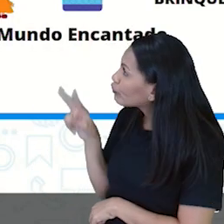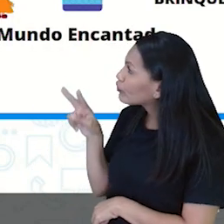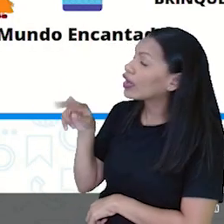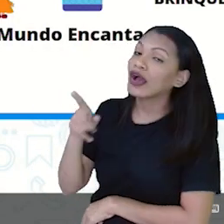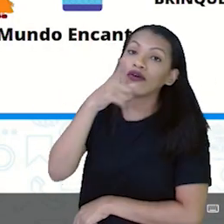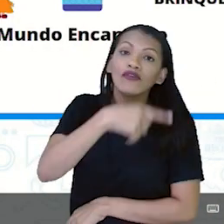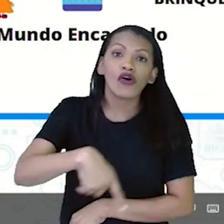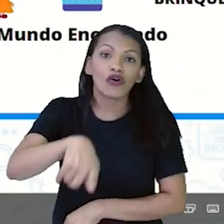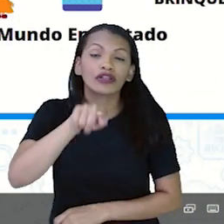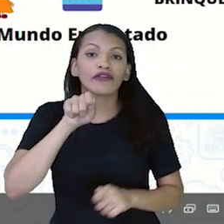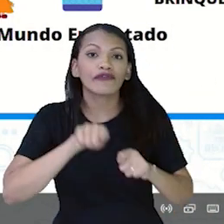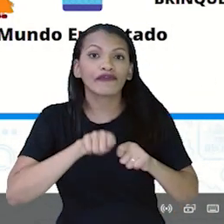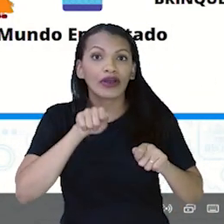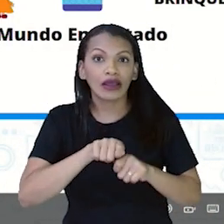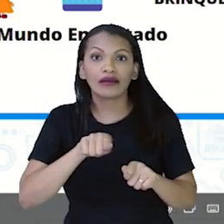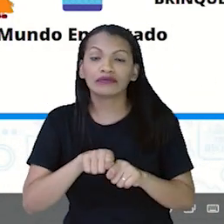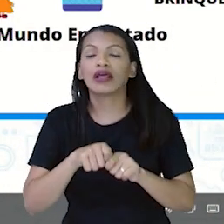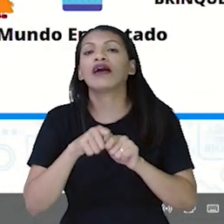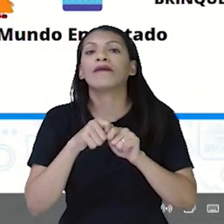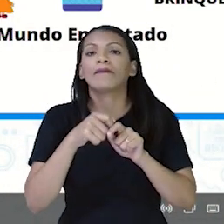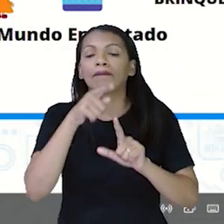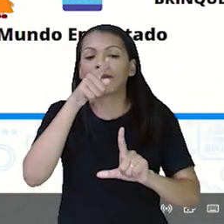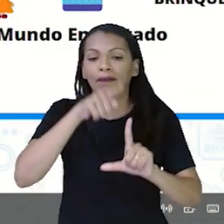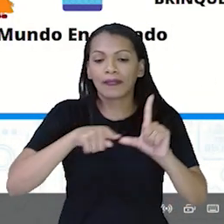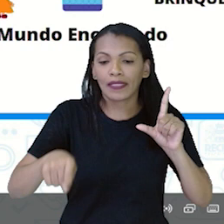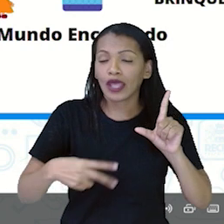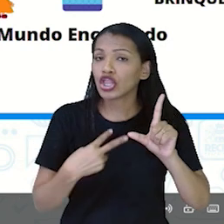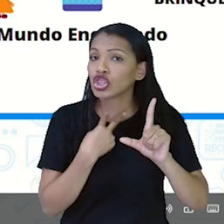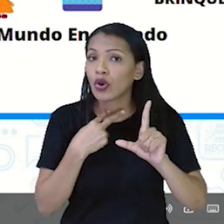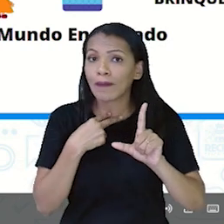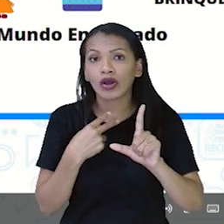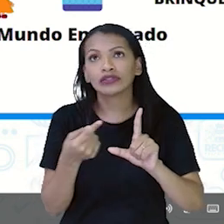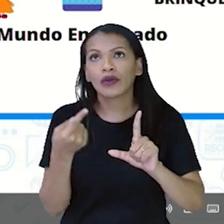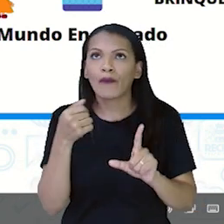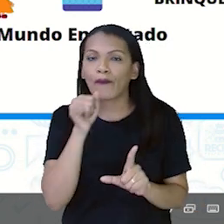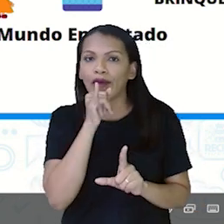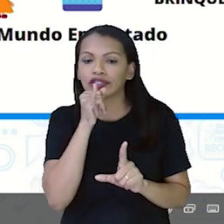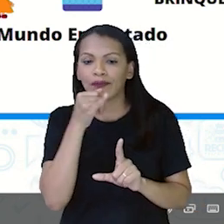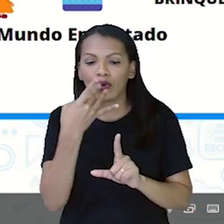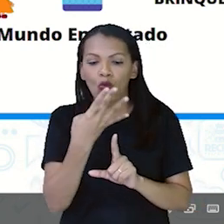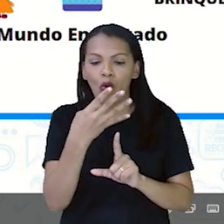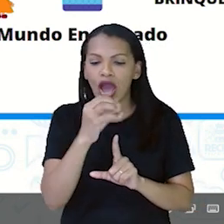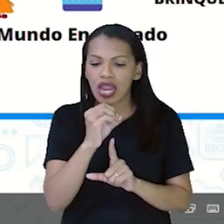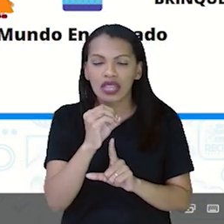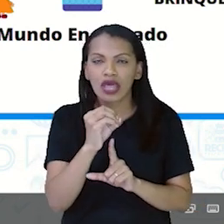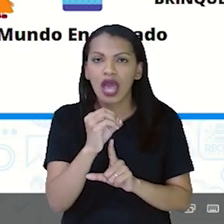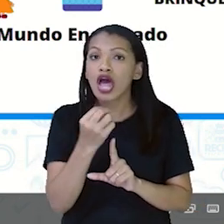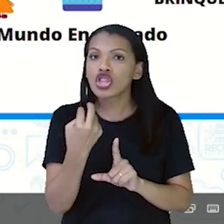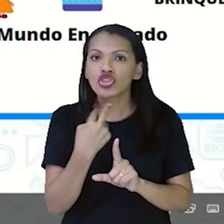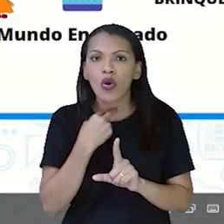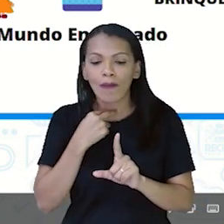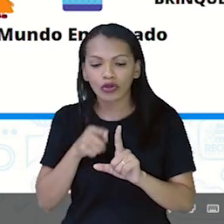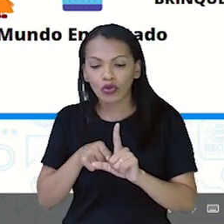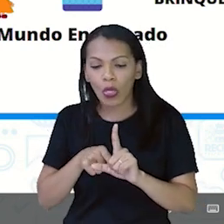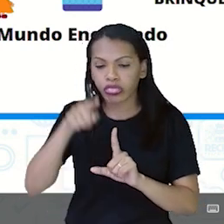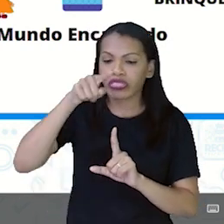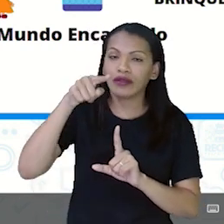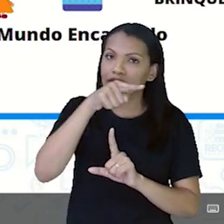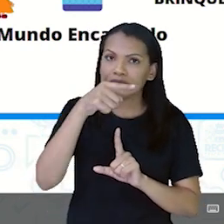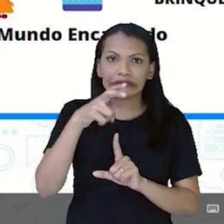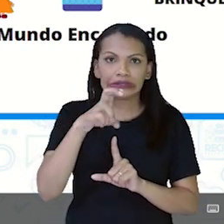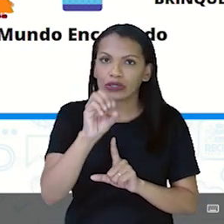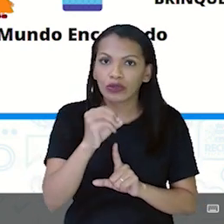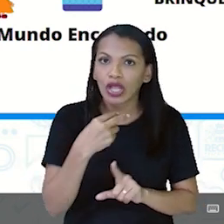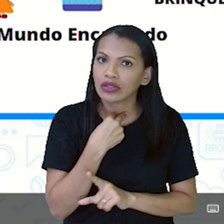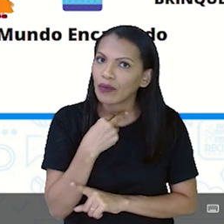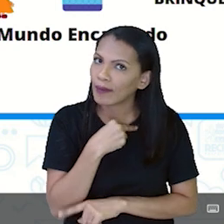vocês forem construir, a coluna não pode passar. E é importante, olha, vocês estão vendo que está tudo com espaço, não